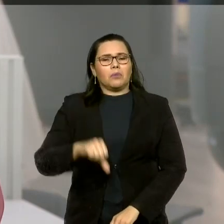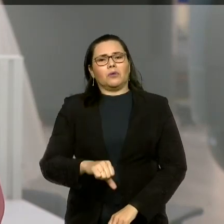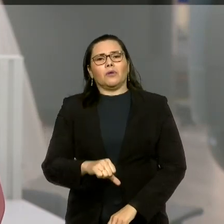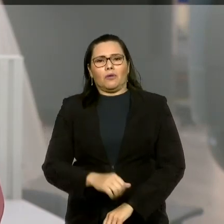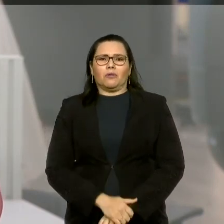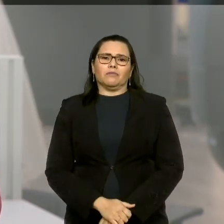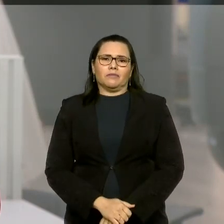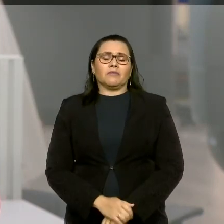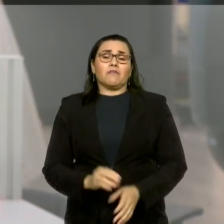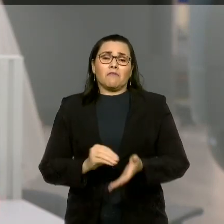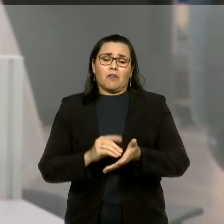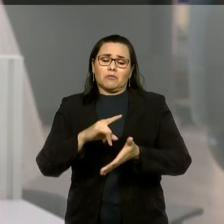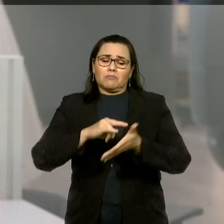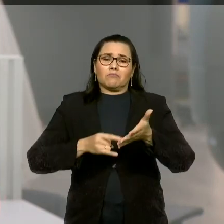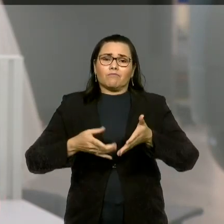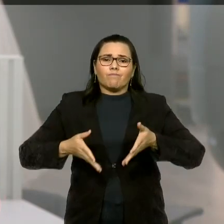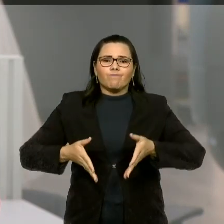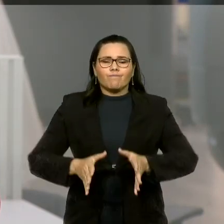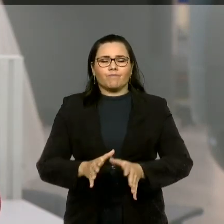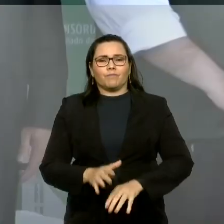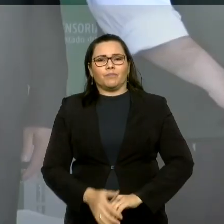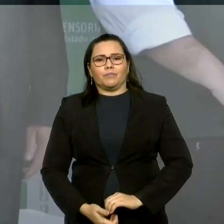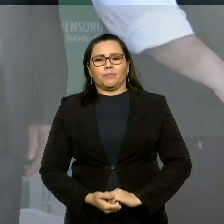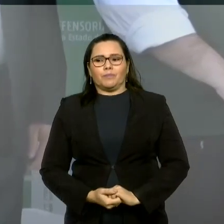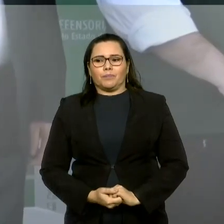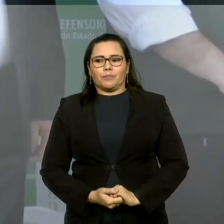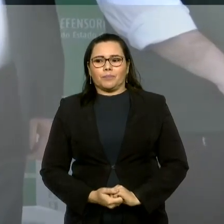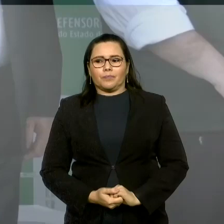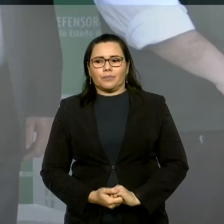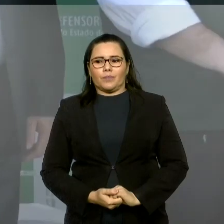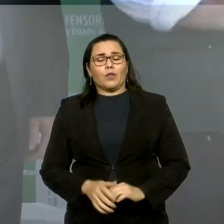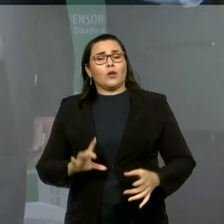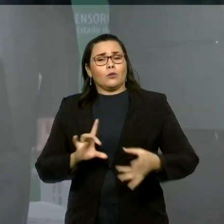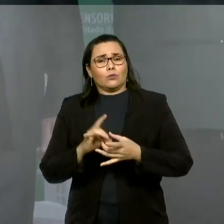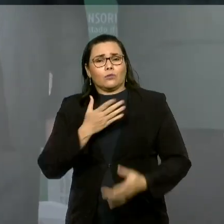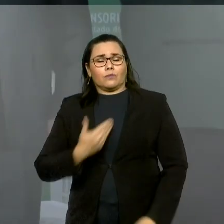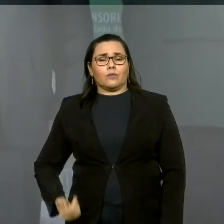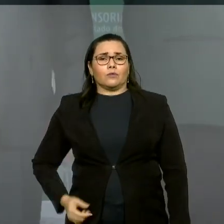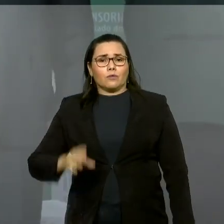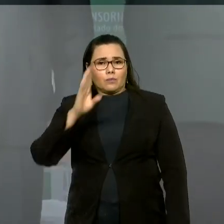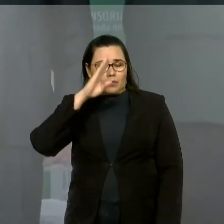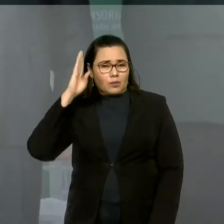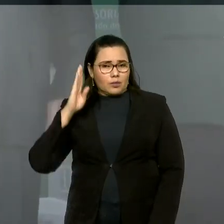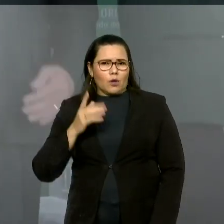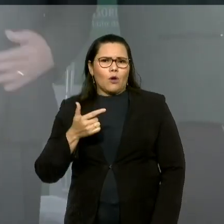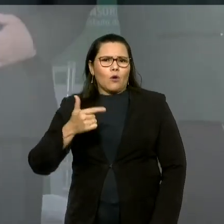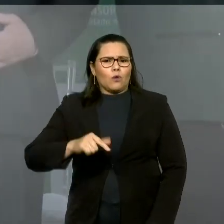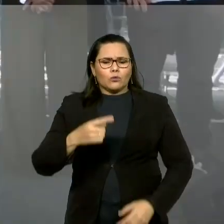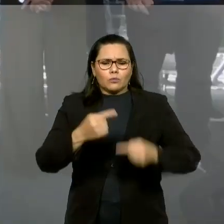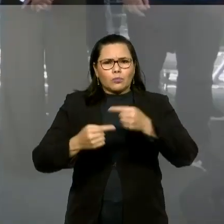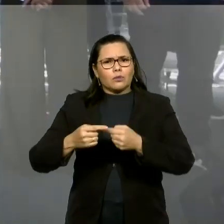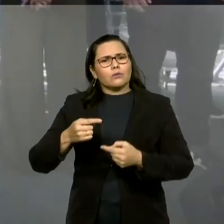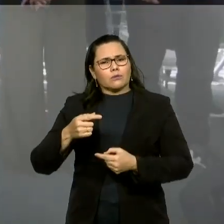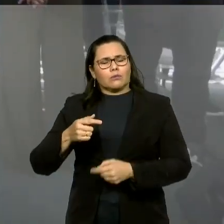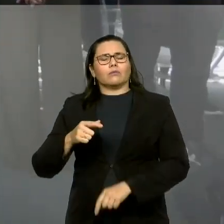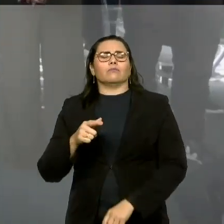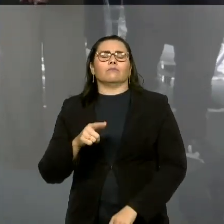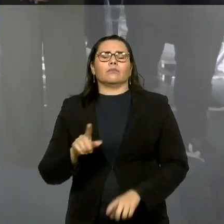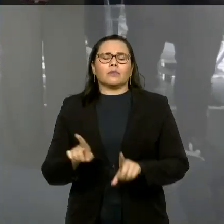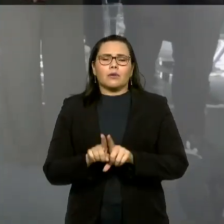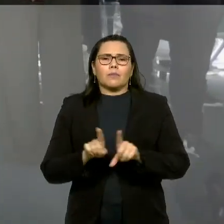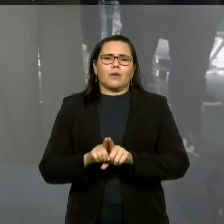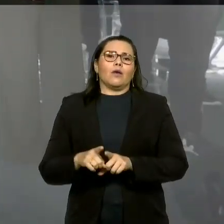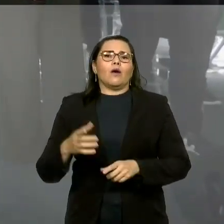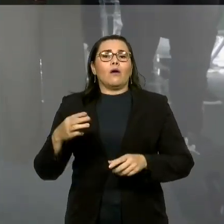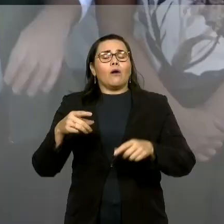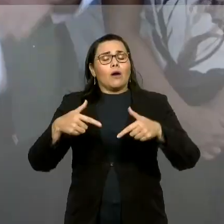não registrados lado doador Carl brand deú des